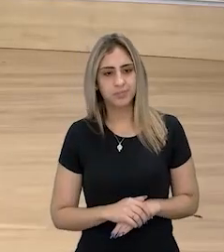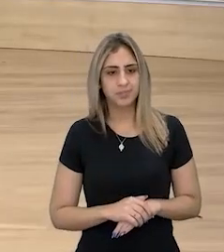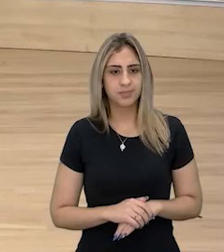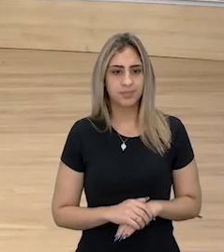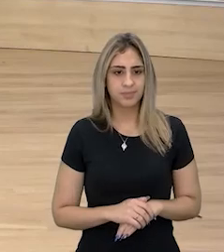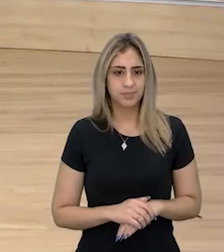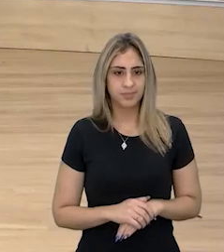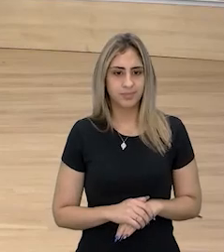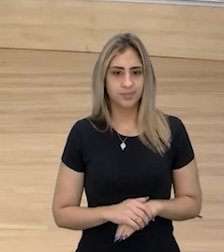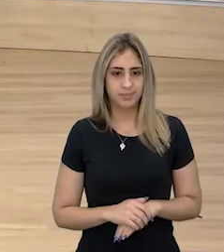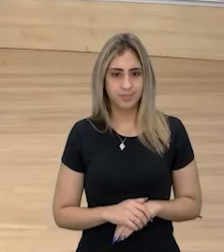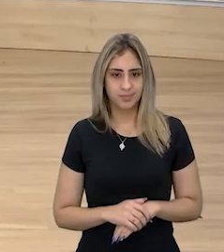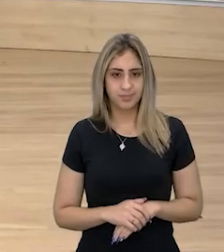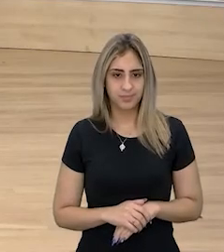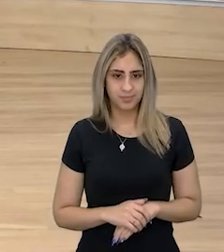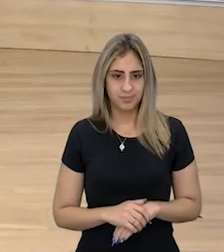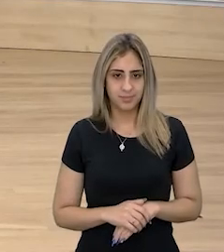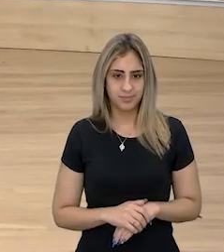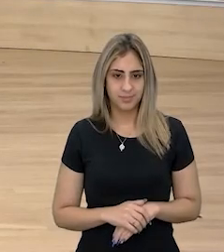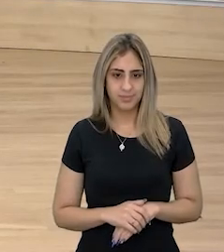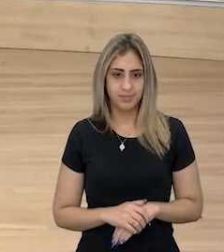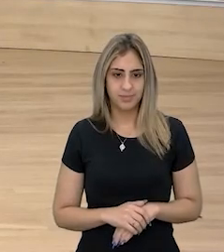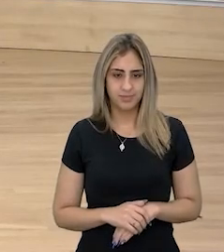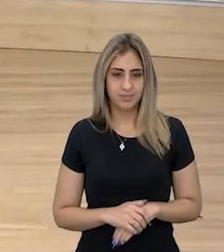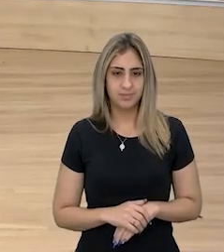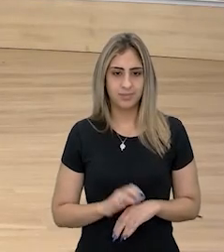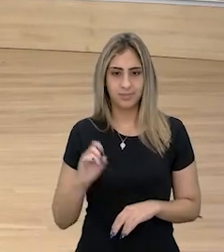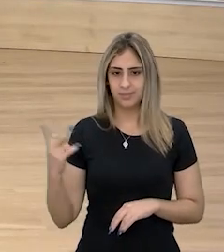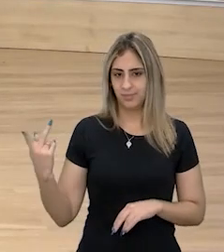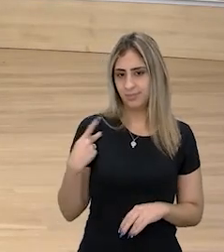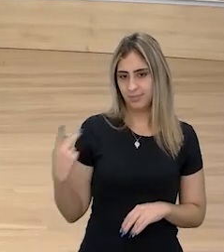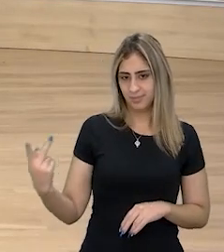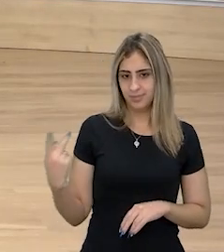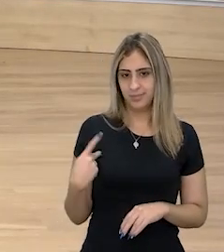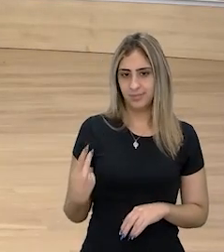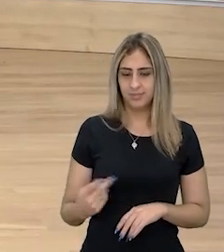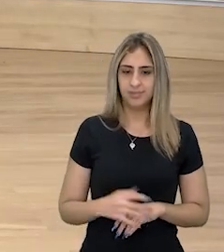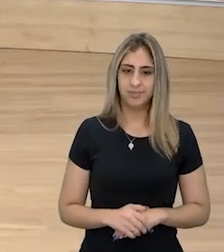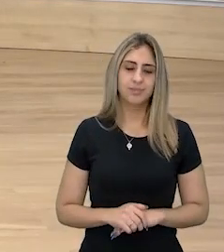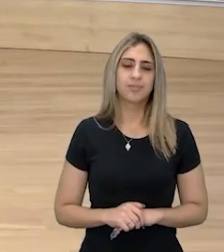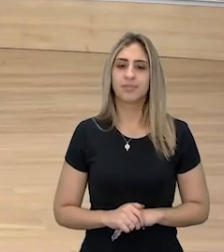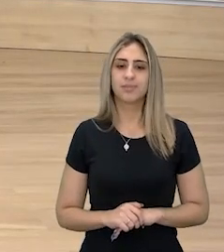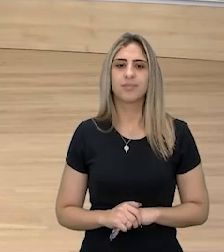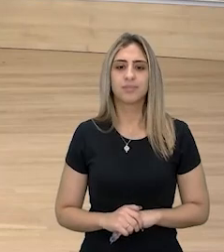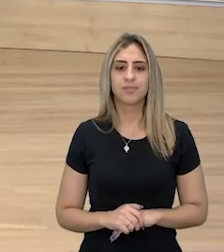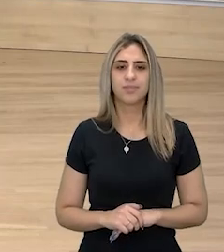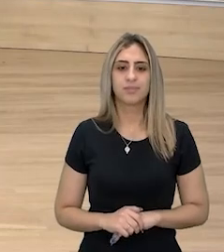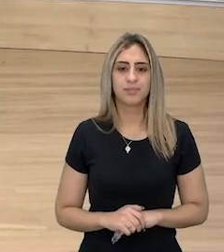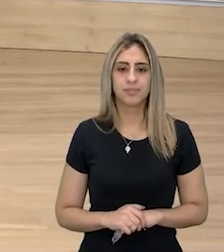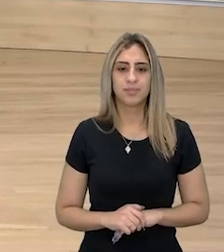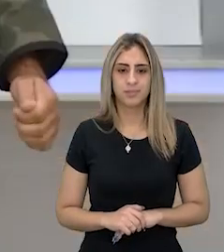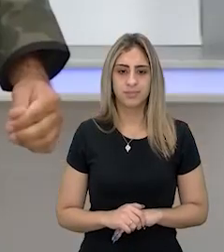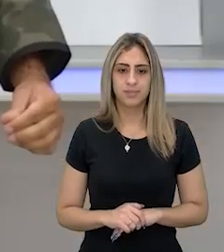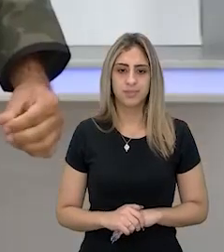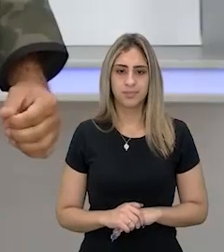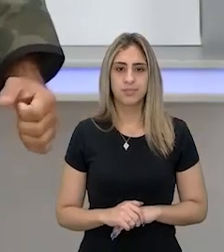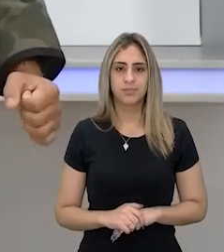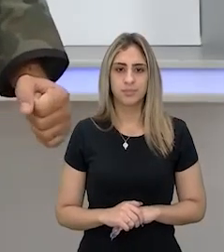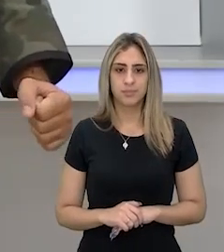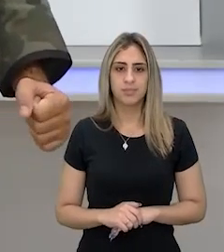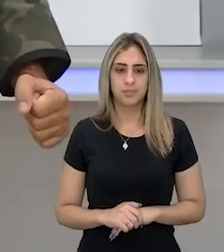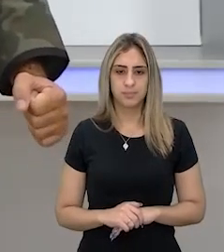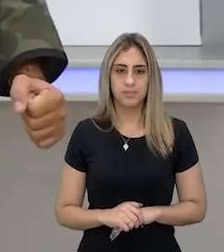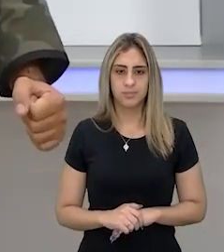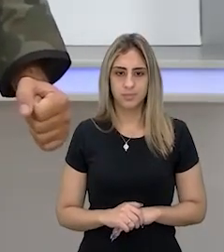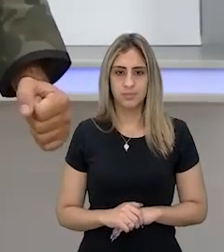eu, só tem eu mesmo. Seria bom 4 pessoas, vamos fazer só nós dois, tá? Então vai lá, cumprimentei. Né? Aí eu percebi